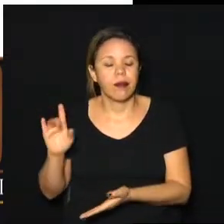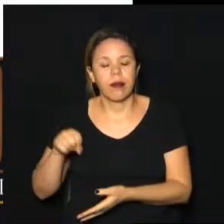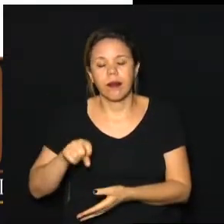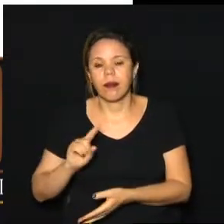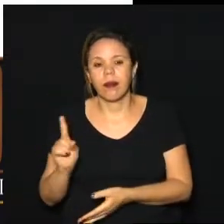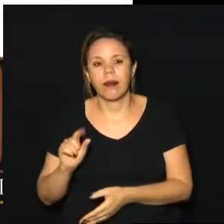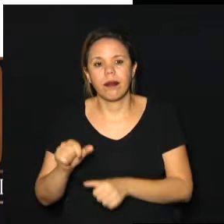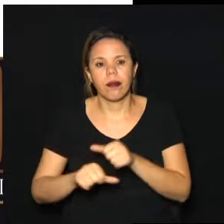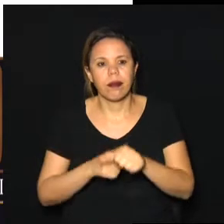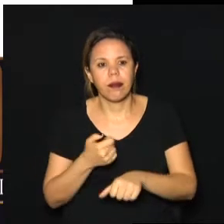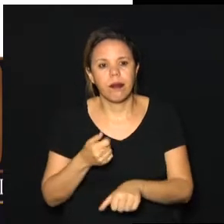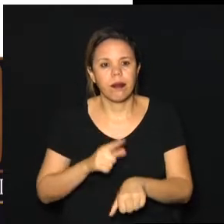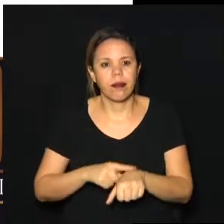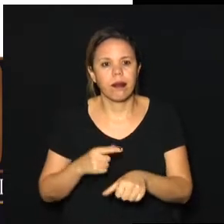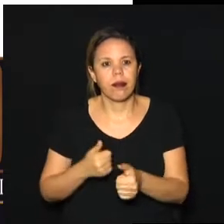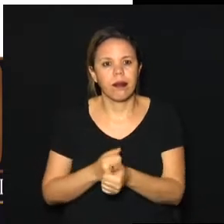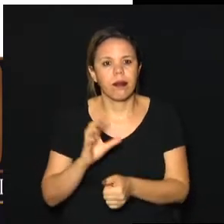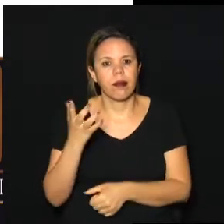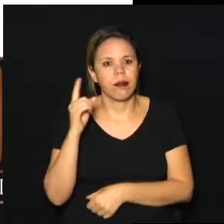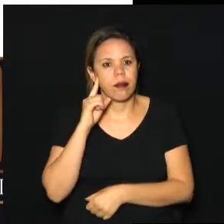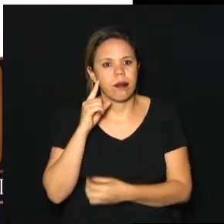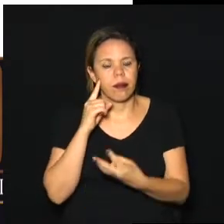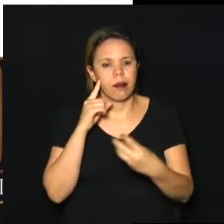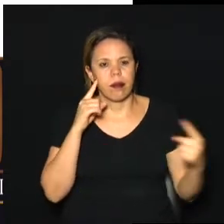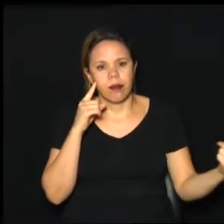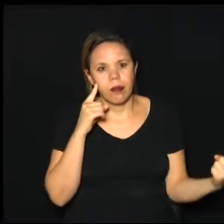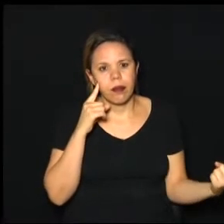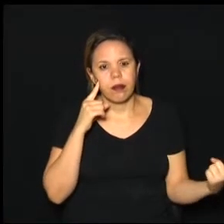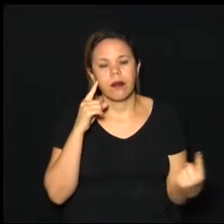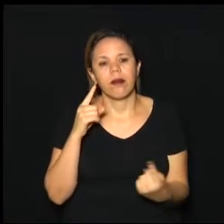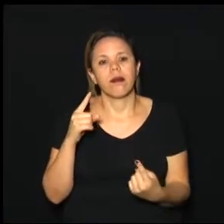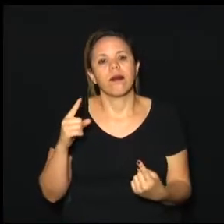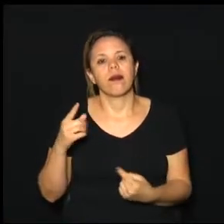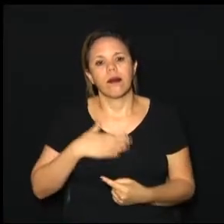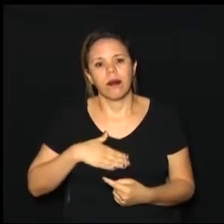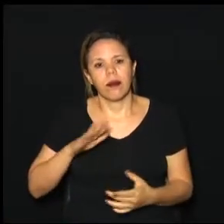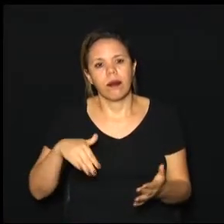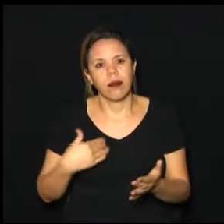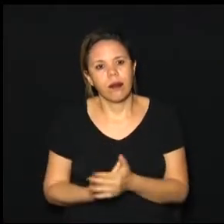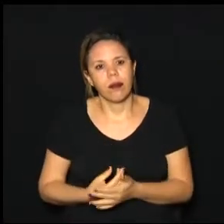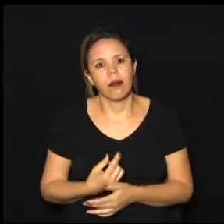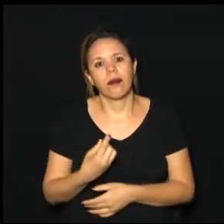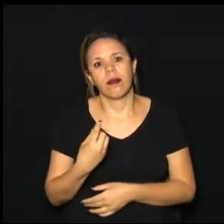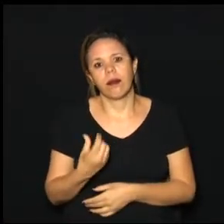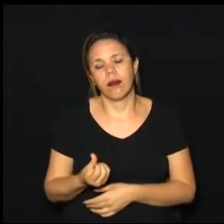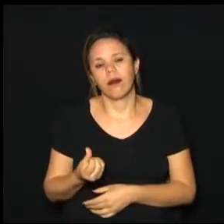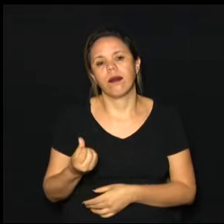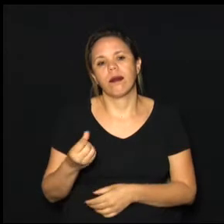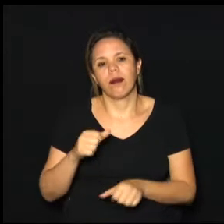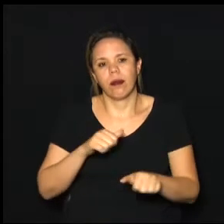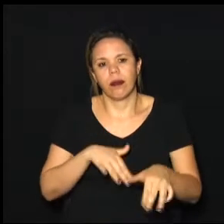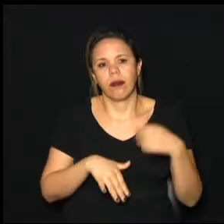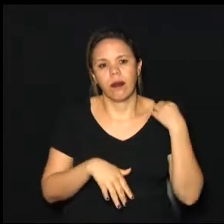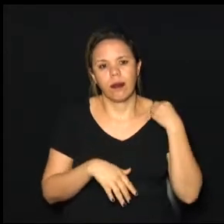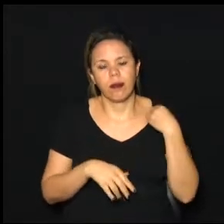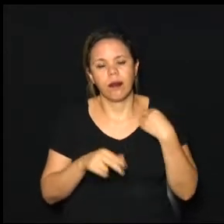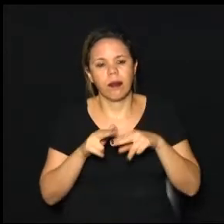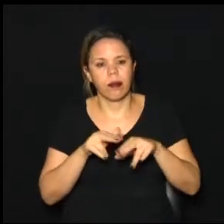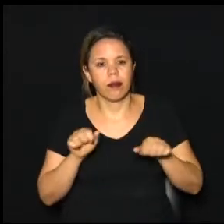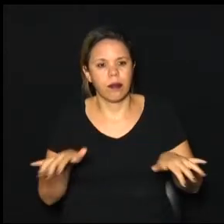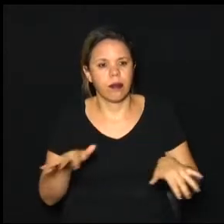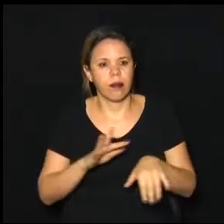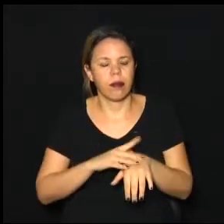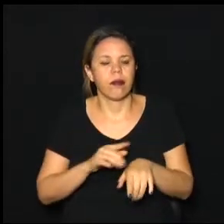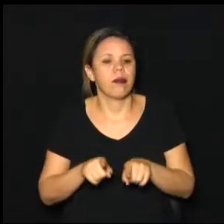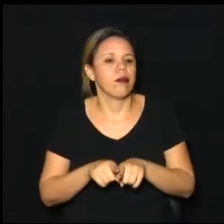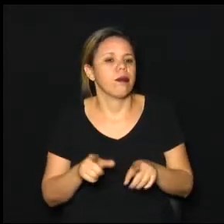as convenções acontecerão do dia 31/8 a 16/9, e em razão da pandemia do Covid-19,